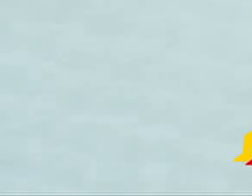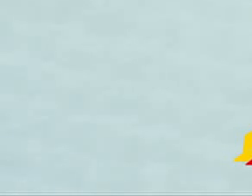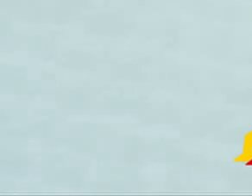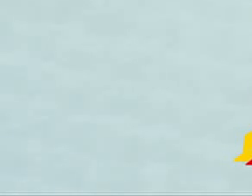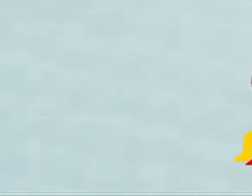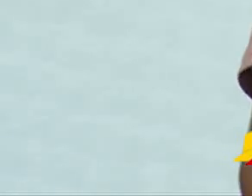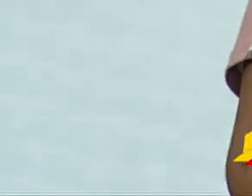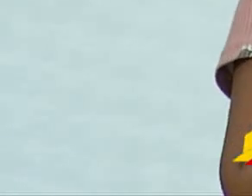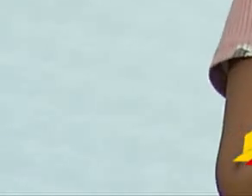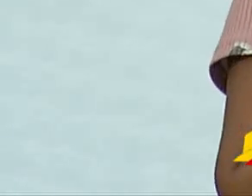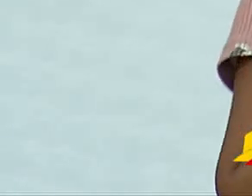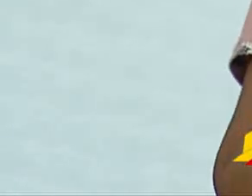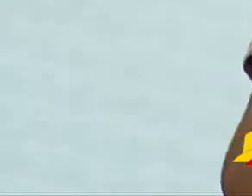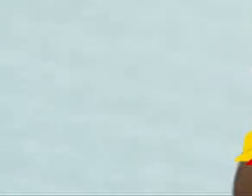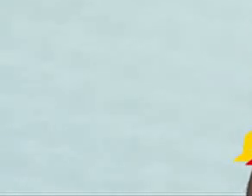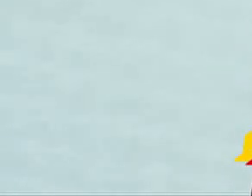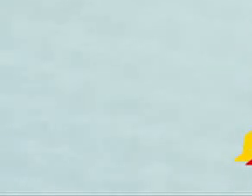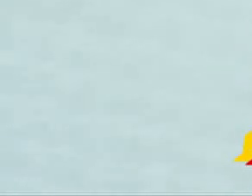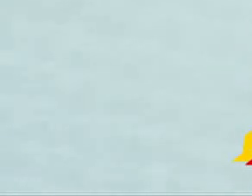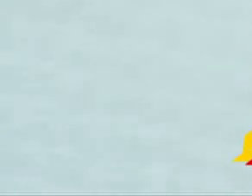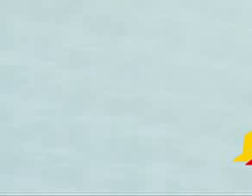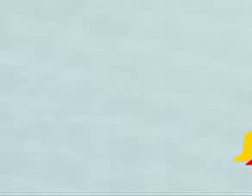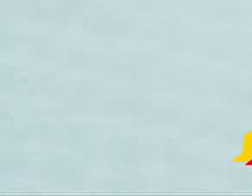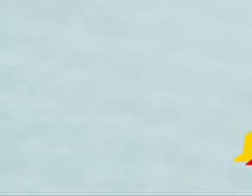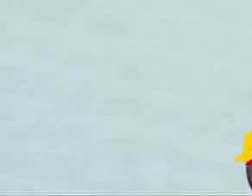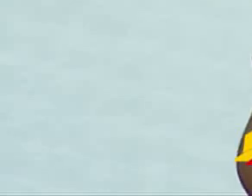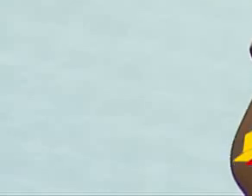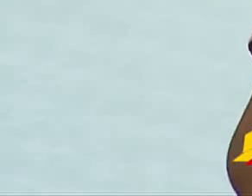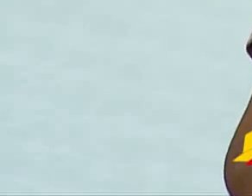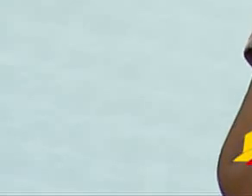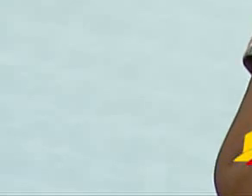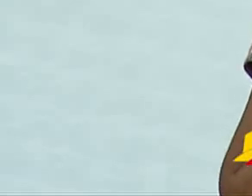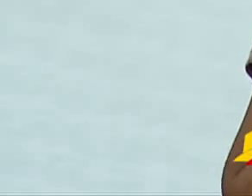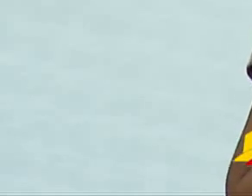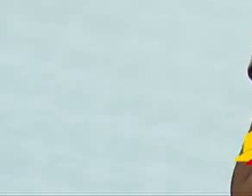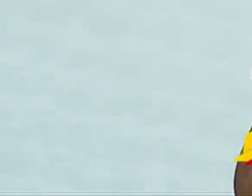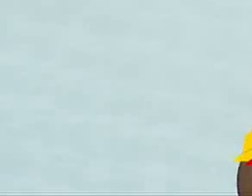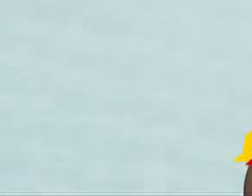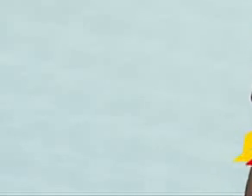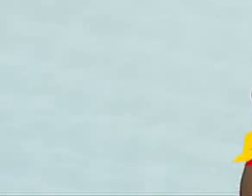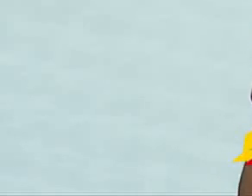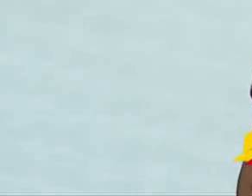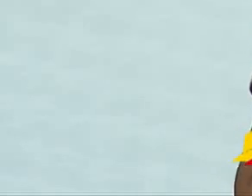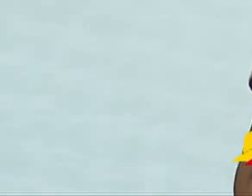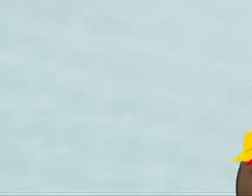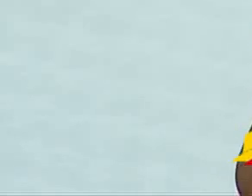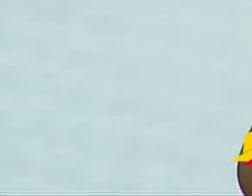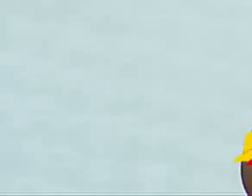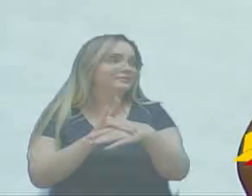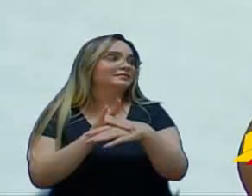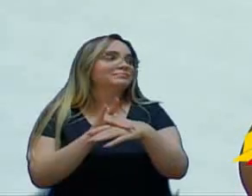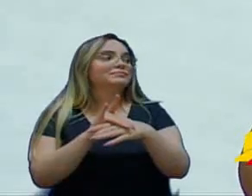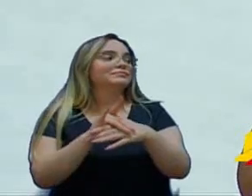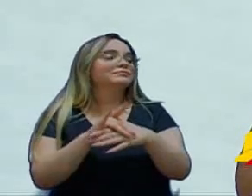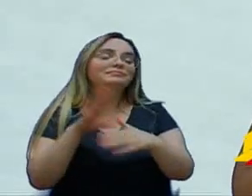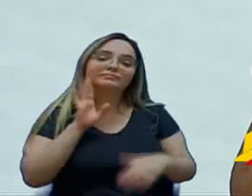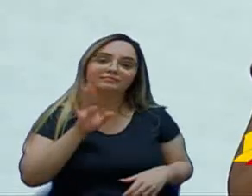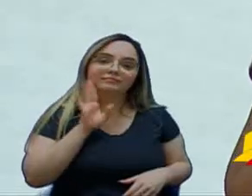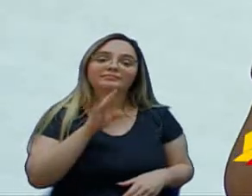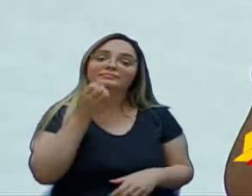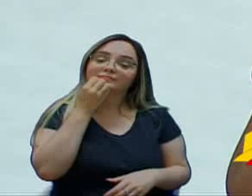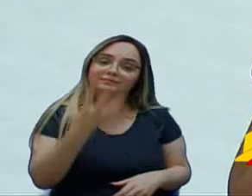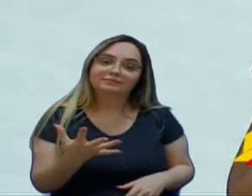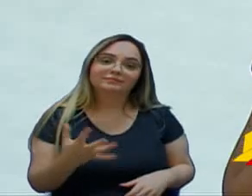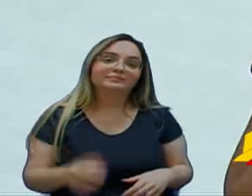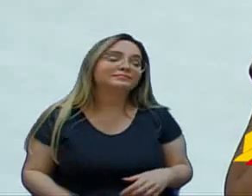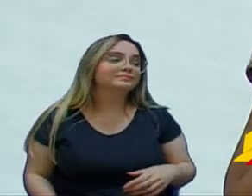um transporte com ar-condicionado, né, vidro panorâmico, Wi-Fi, muito bacana.